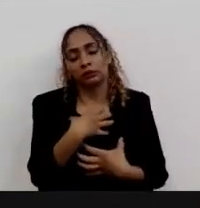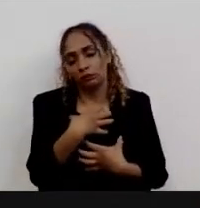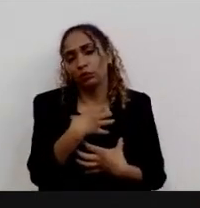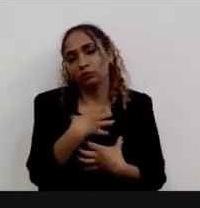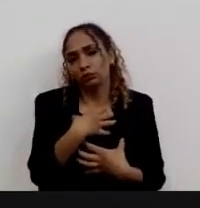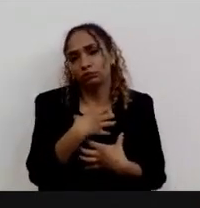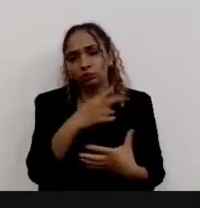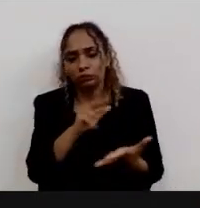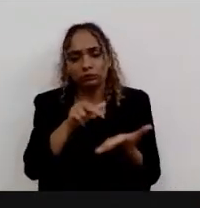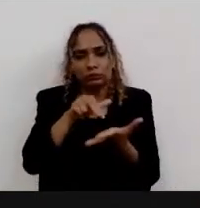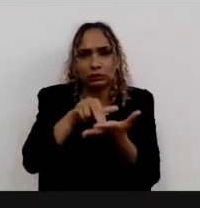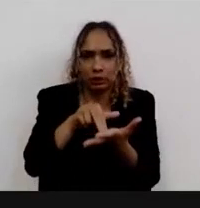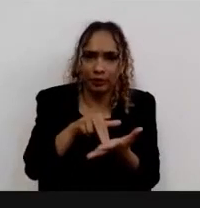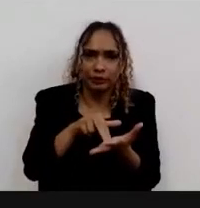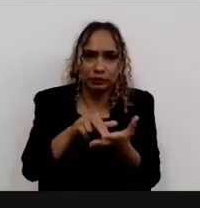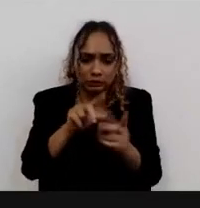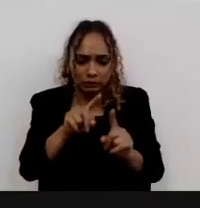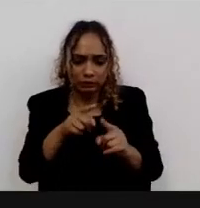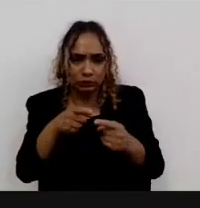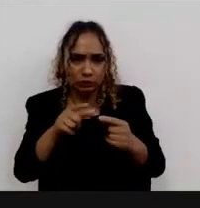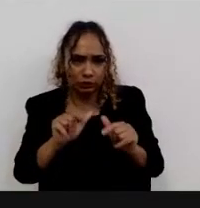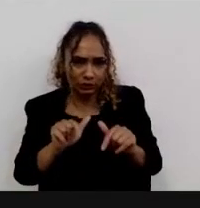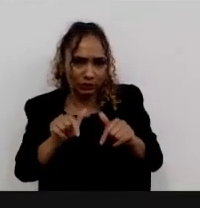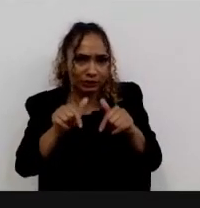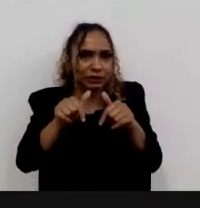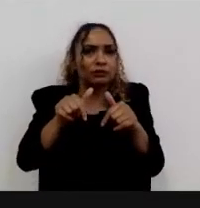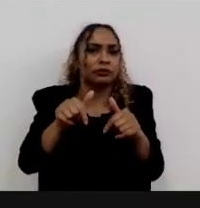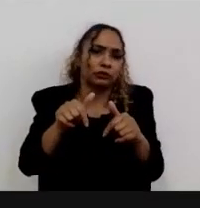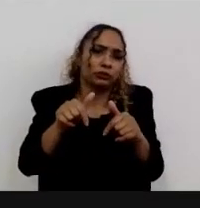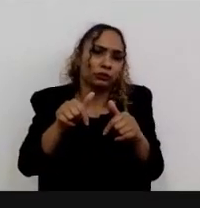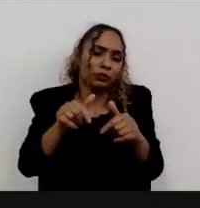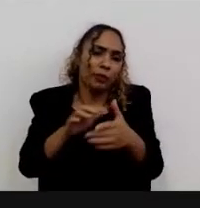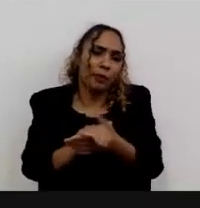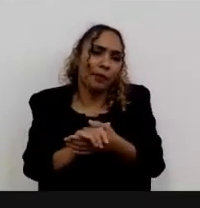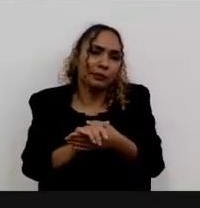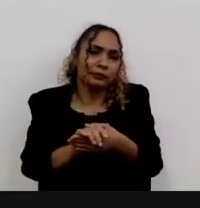àqueles desafios. Então, estratégias de desenvolvimento que conciliem